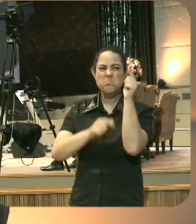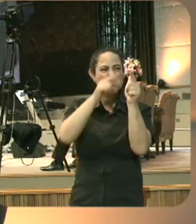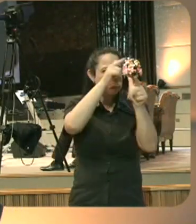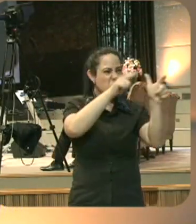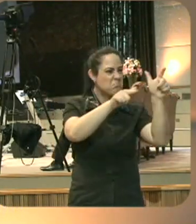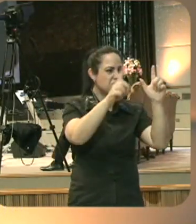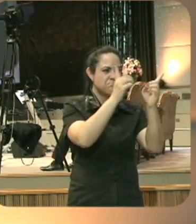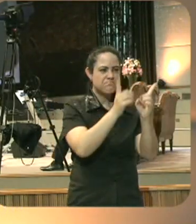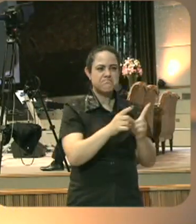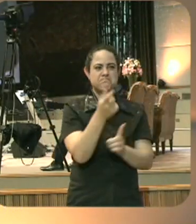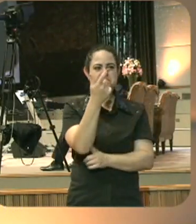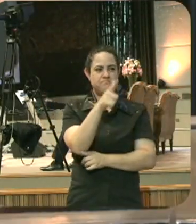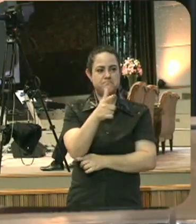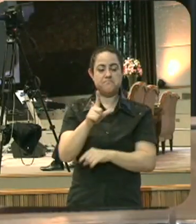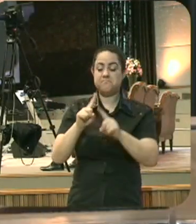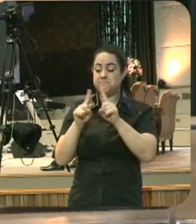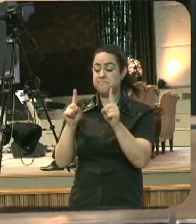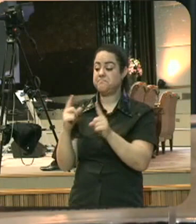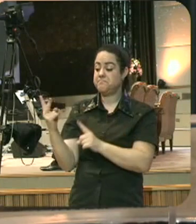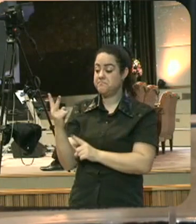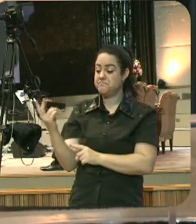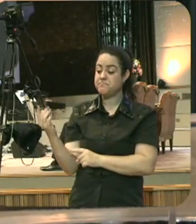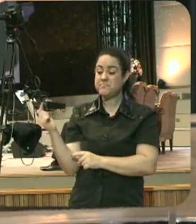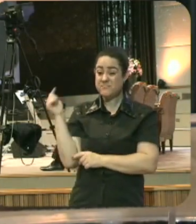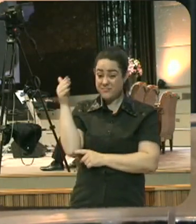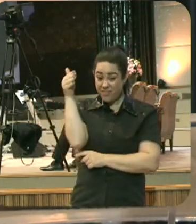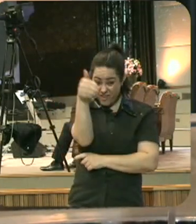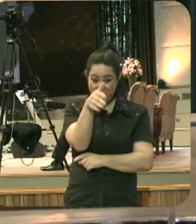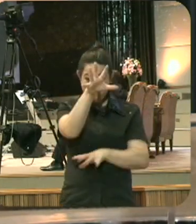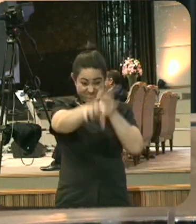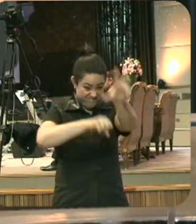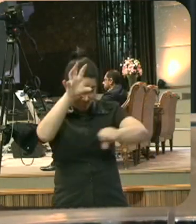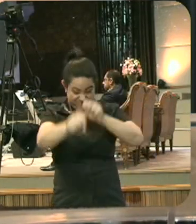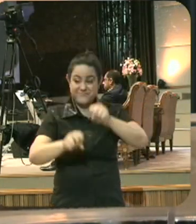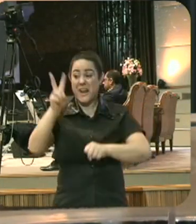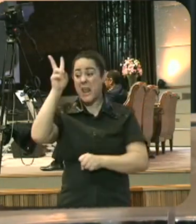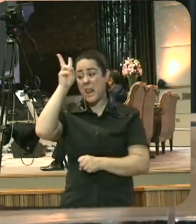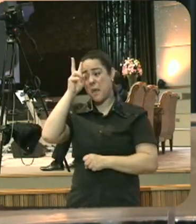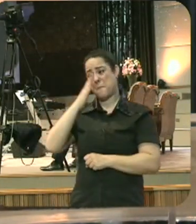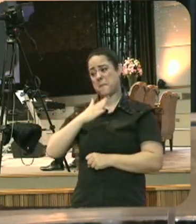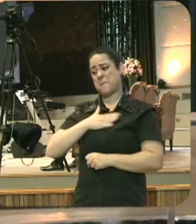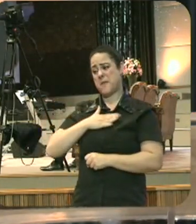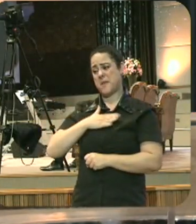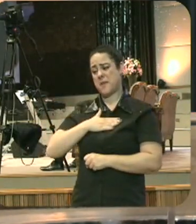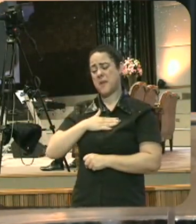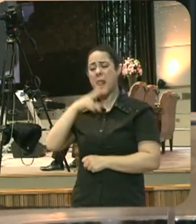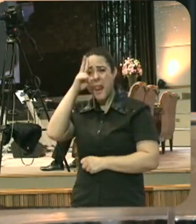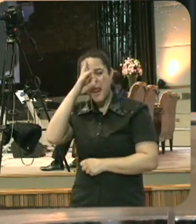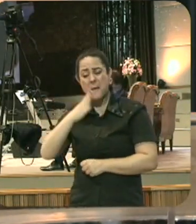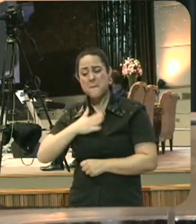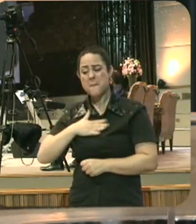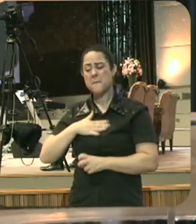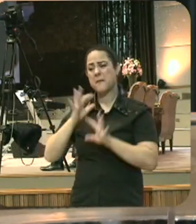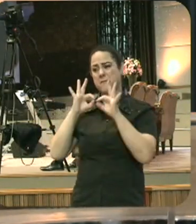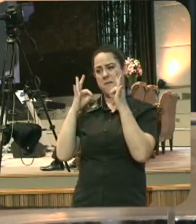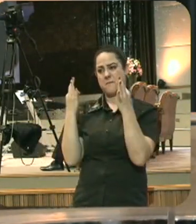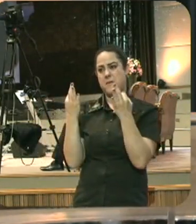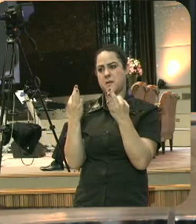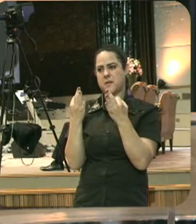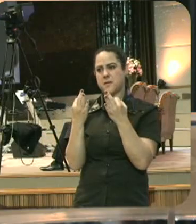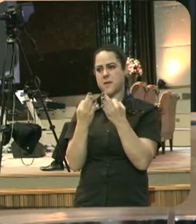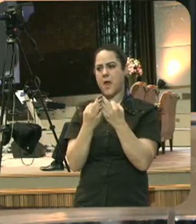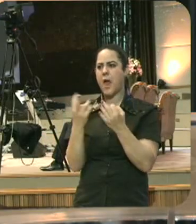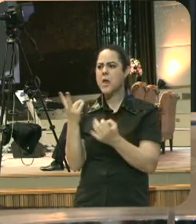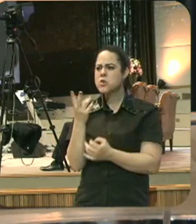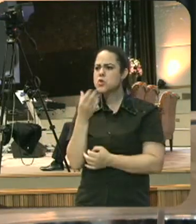Mas quando vocês entrarem nessa cidade, lembrem-se de mim, lembrem-se da minha família. E aí aqueles